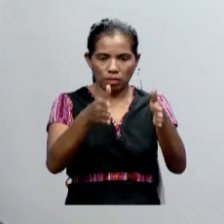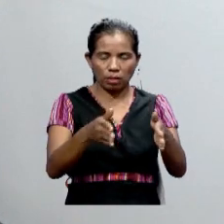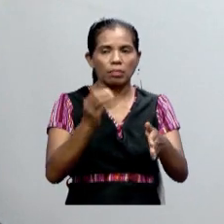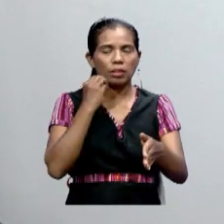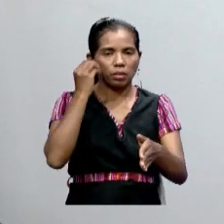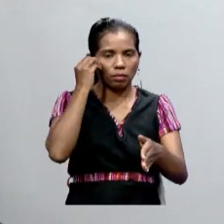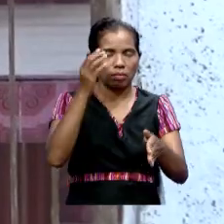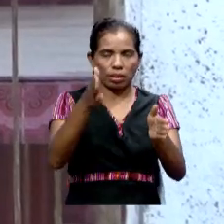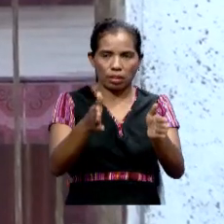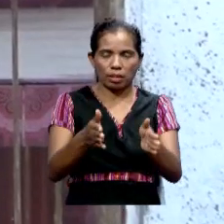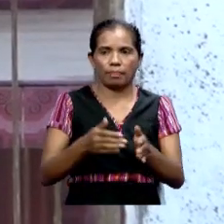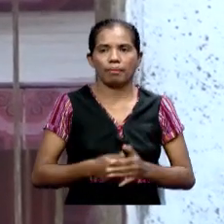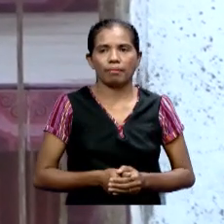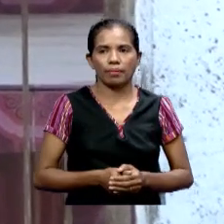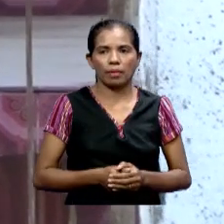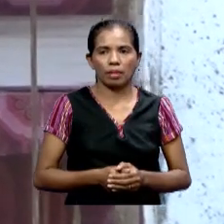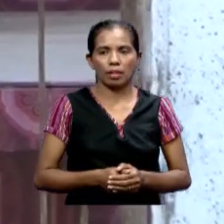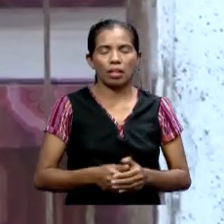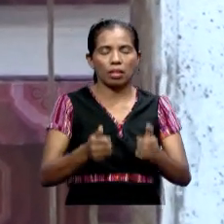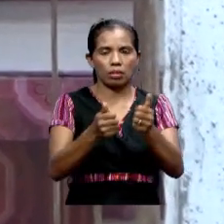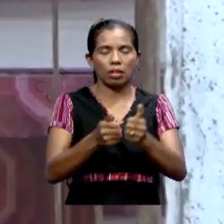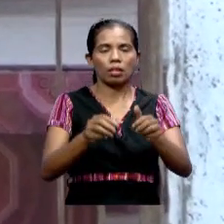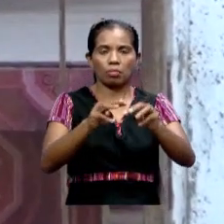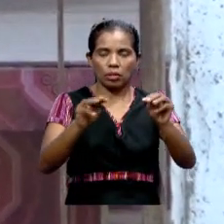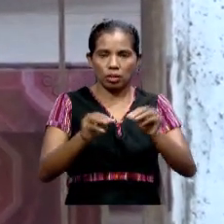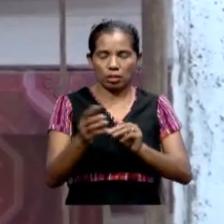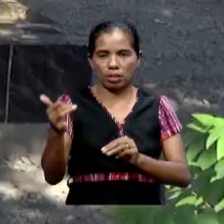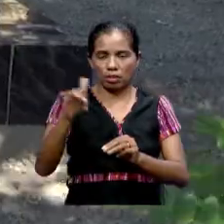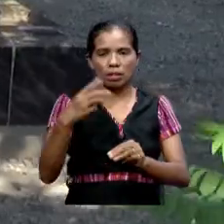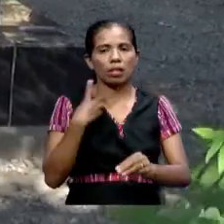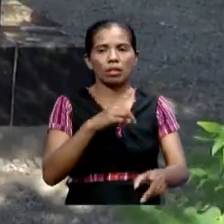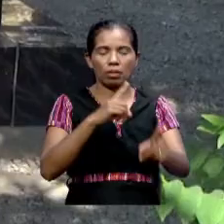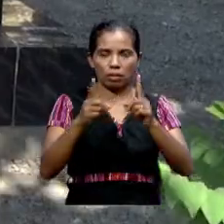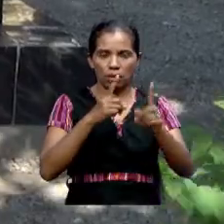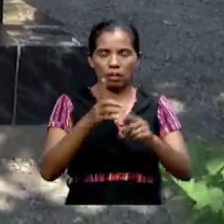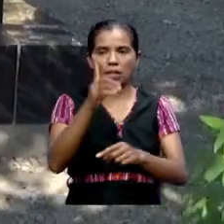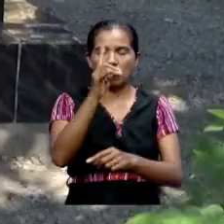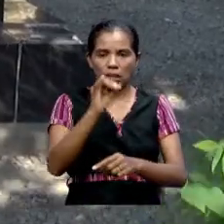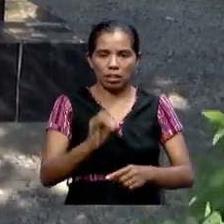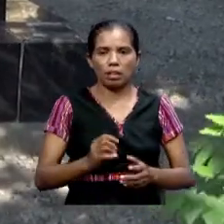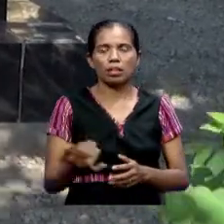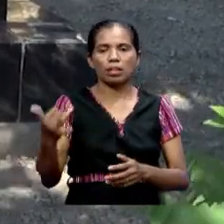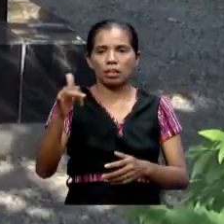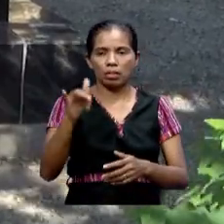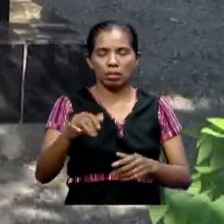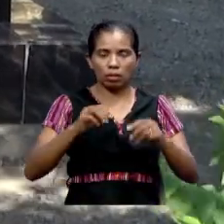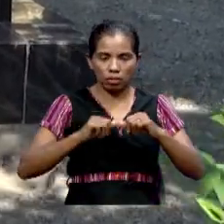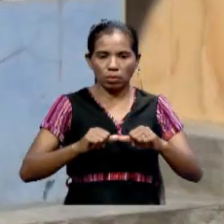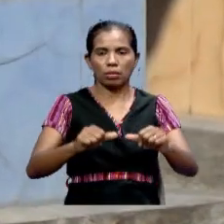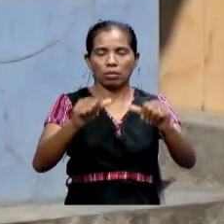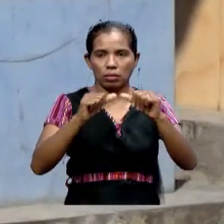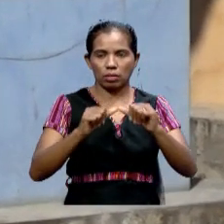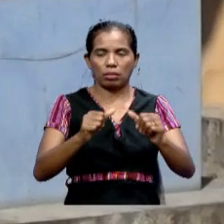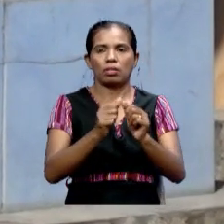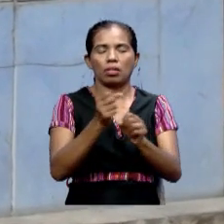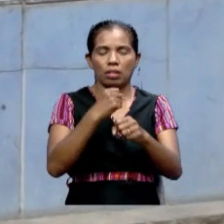E autoridade municipal sira ita quali hene contexto di lininia sira mos continua halo esforço